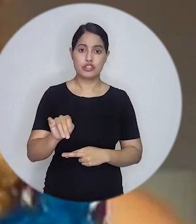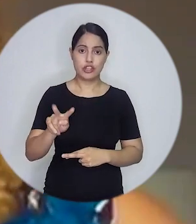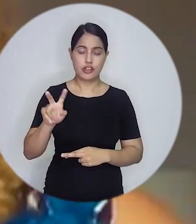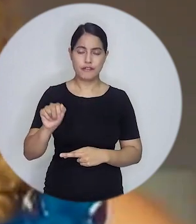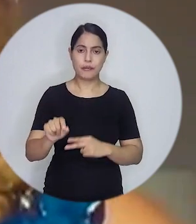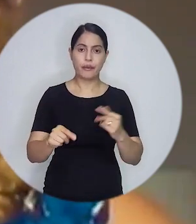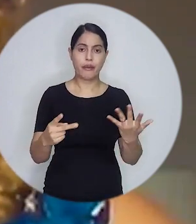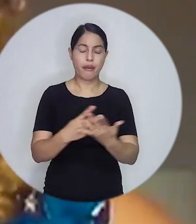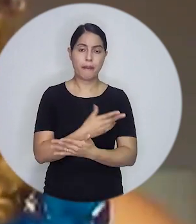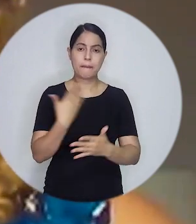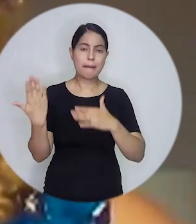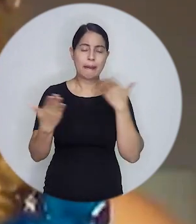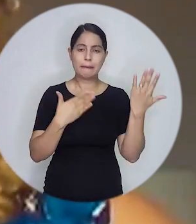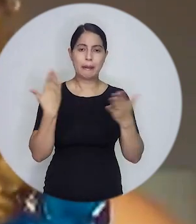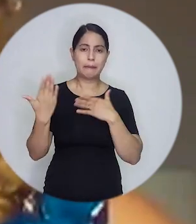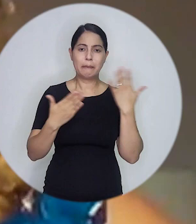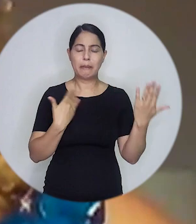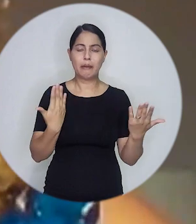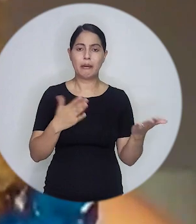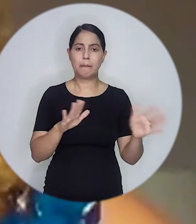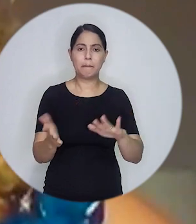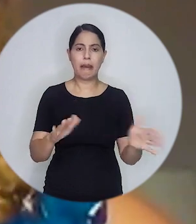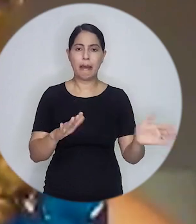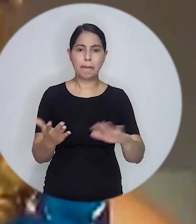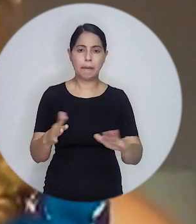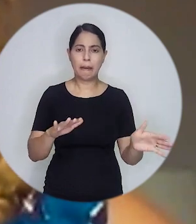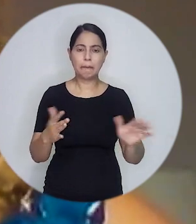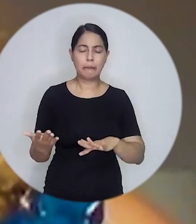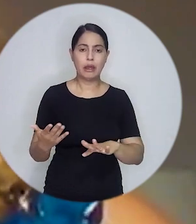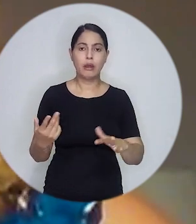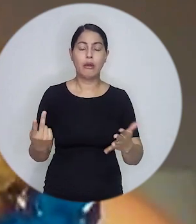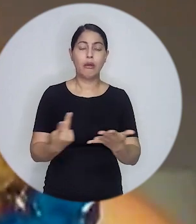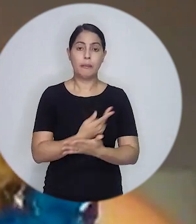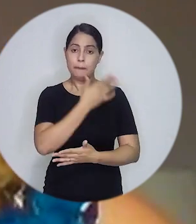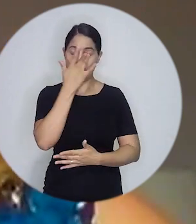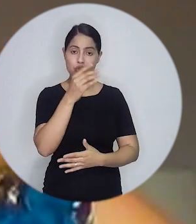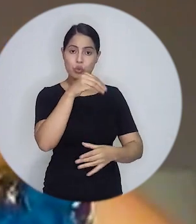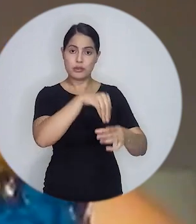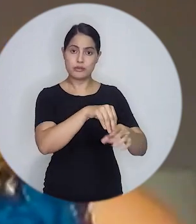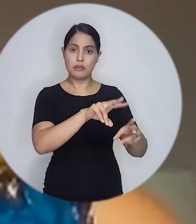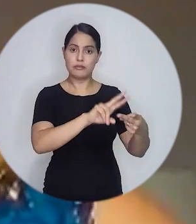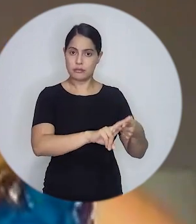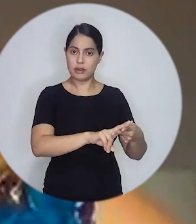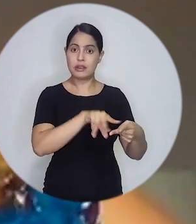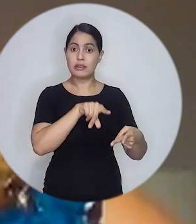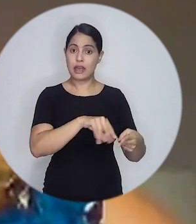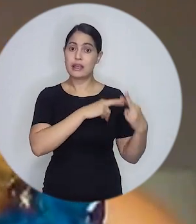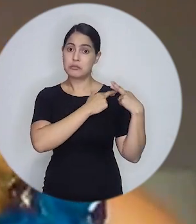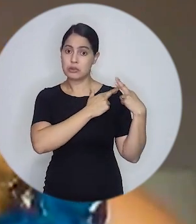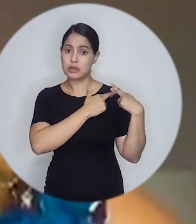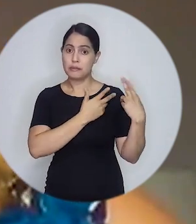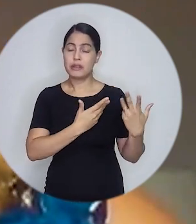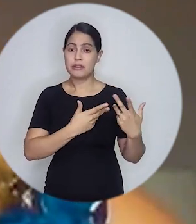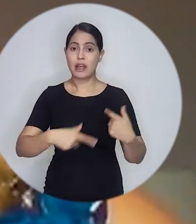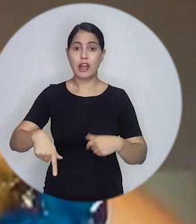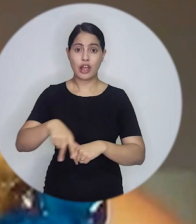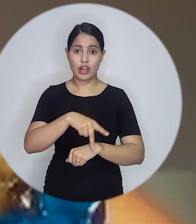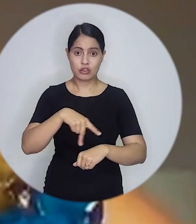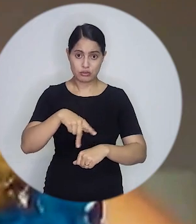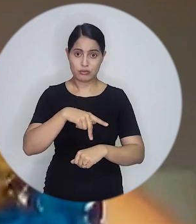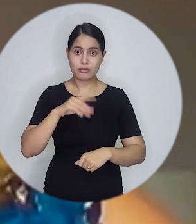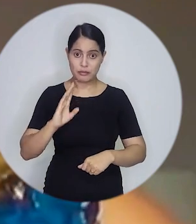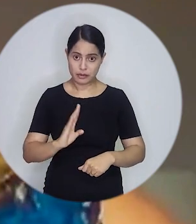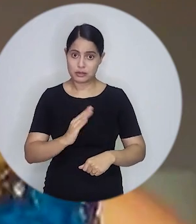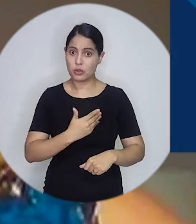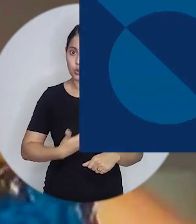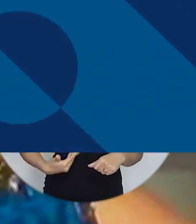Estado pelas eventuais mortes ocorridas por pessoas que estão sob a custódia do Estado. Então, a gente